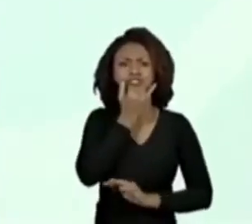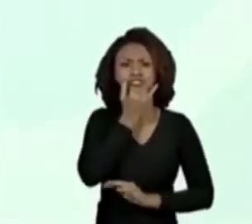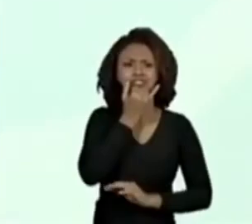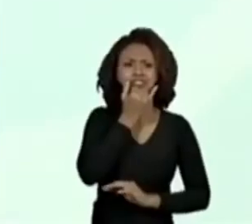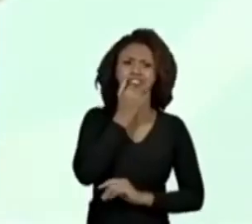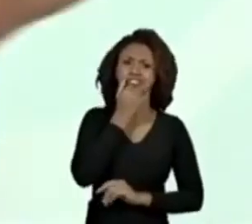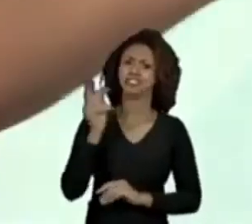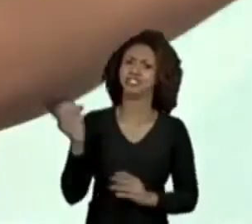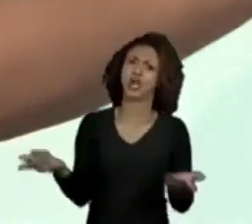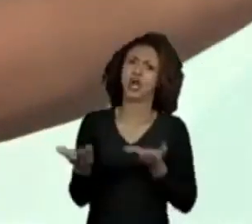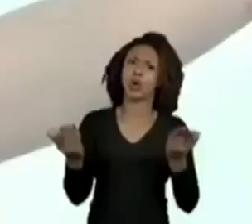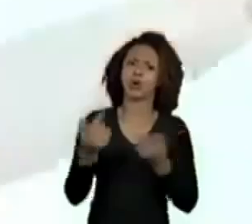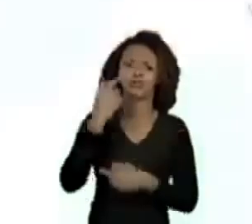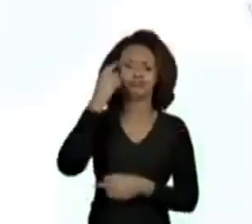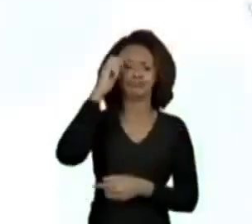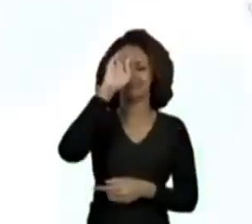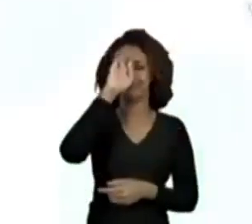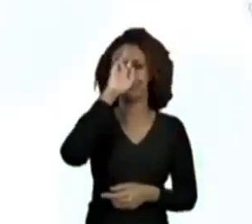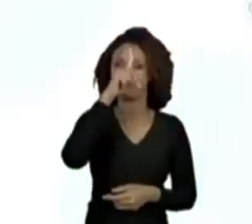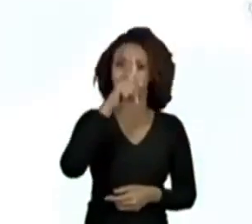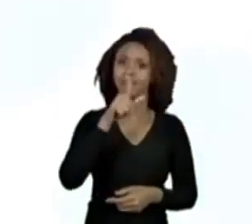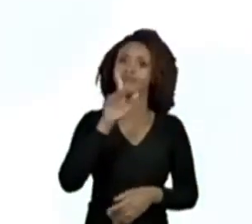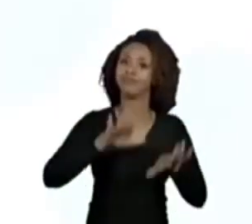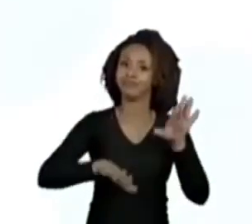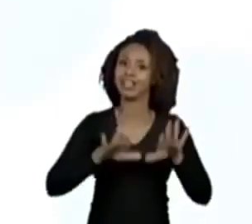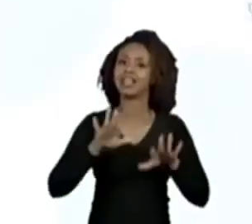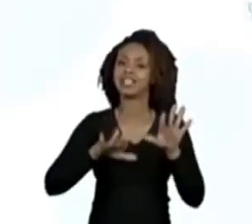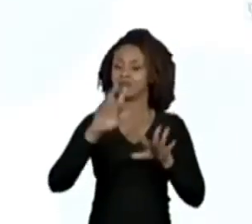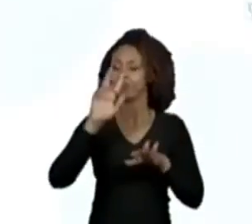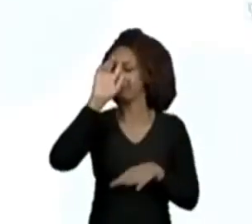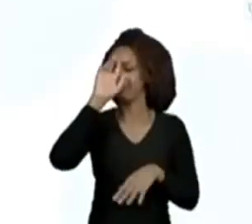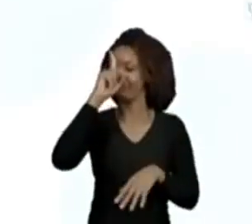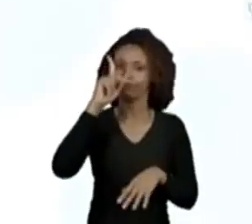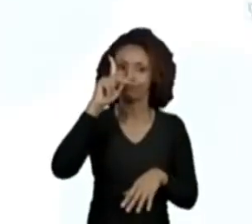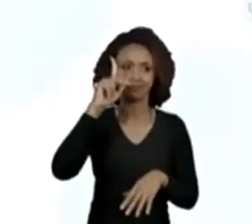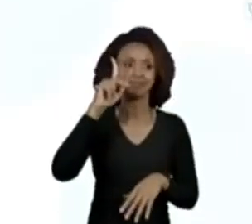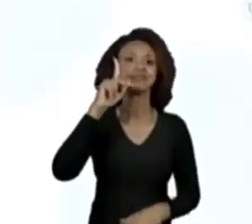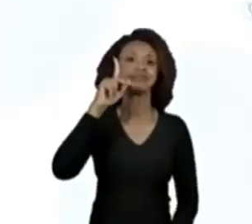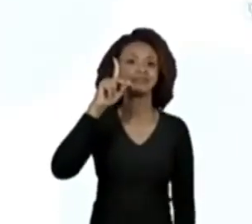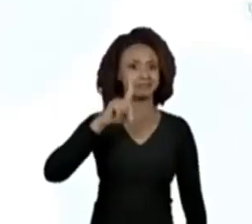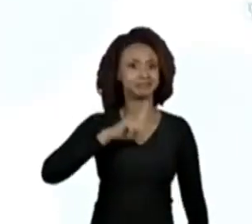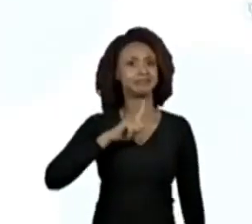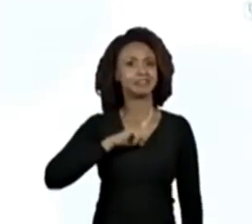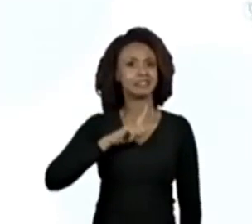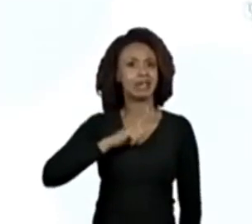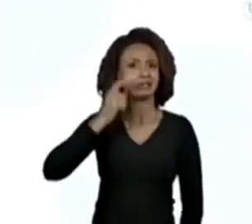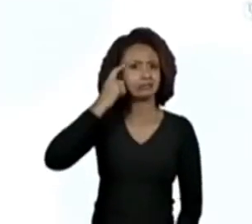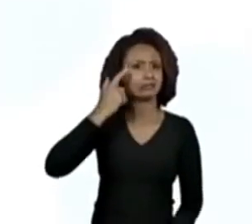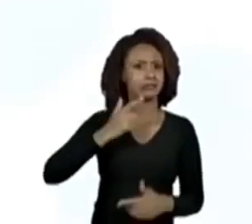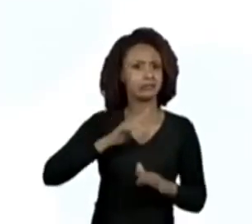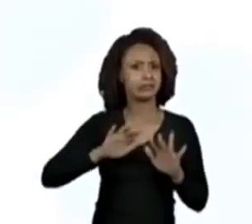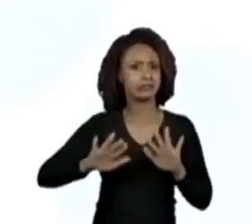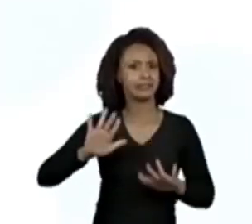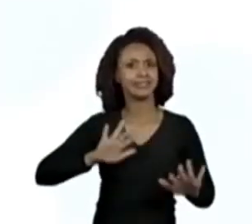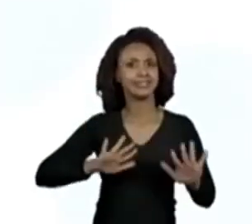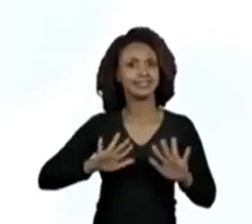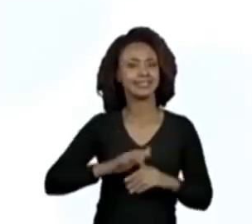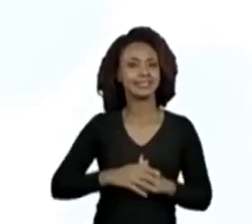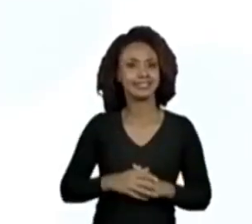professora Juliana tá... Faltou o zerinho. De vez em quando a professora Juliana tem uns probleminhas aqui. Obrigada,